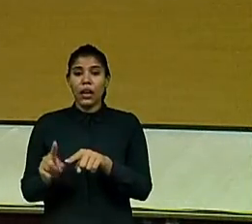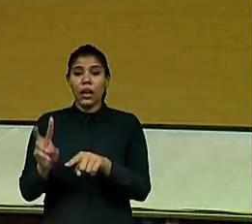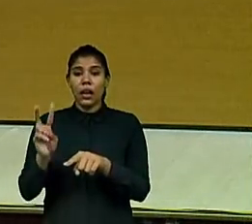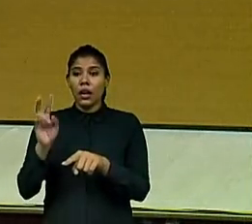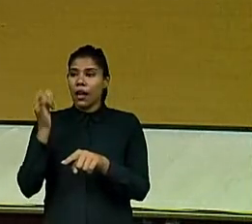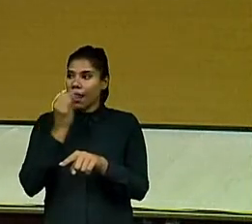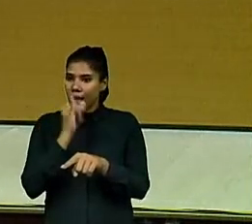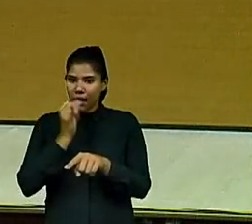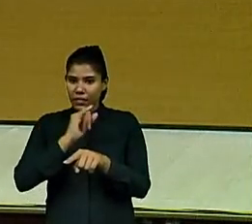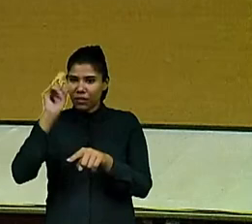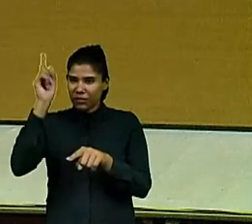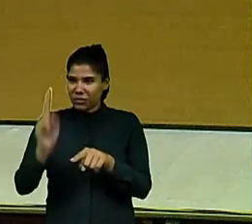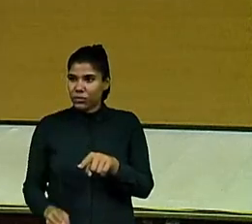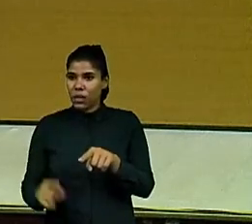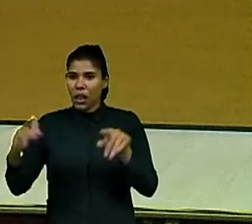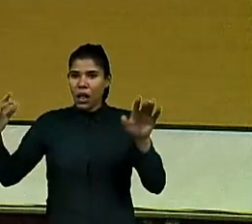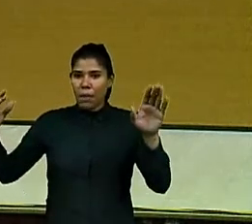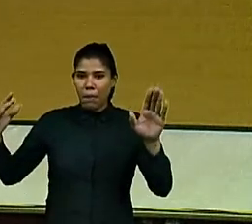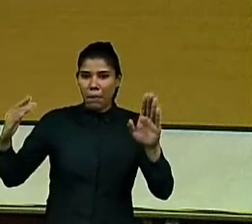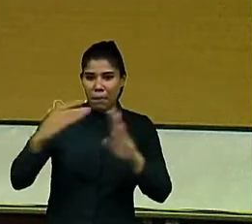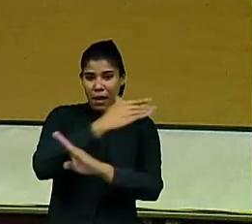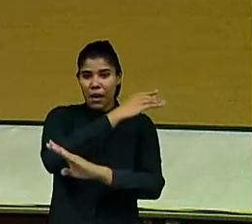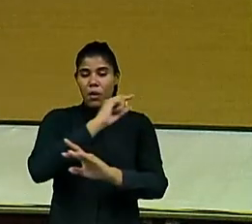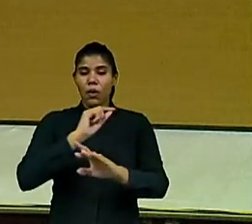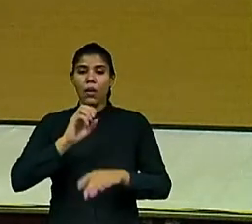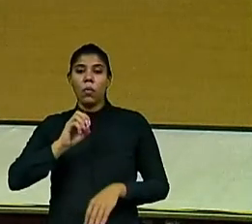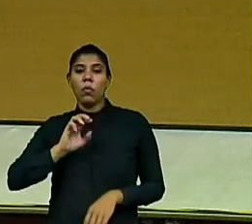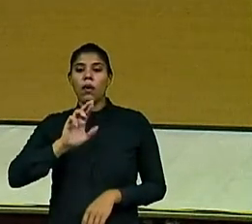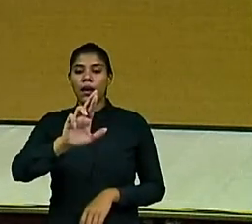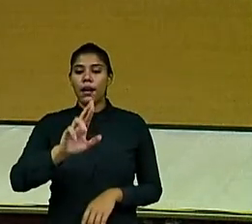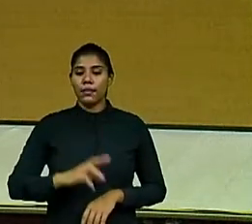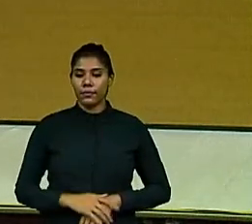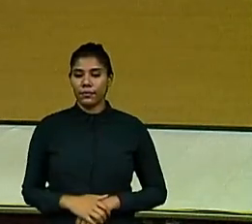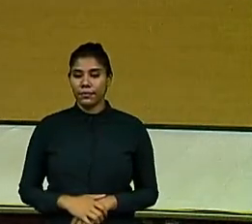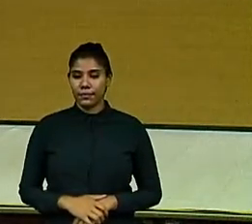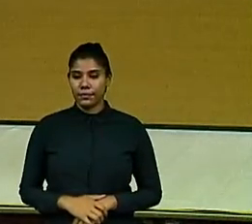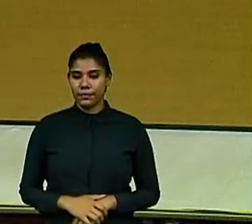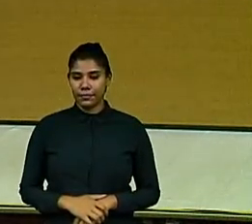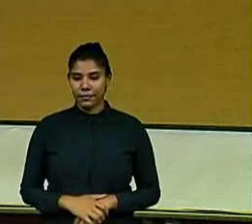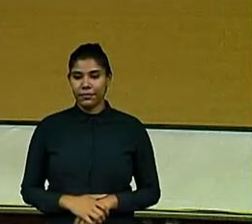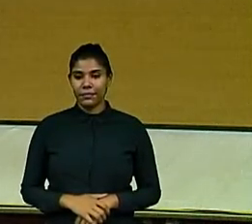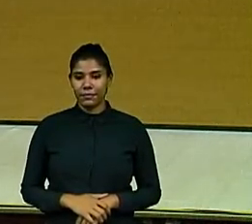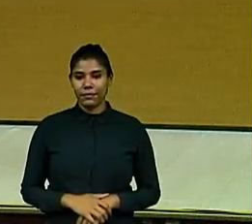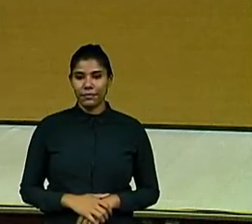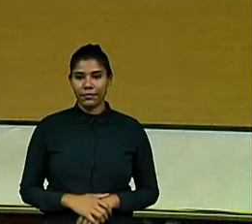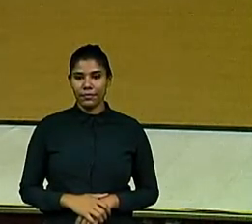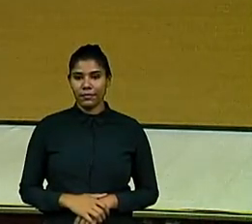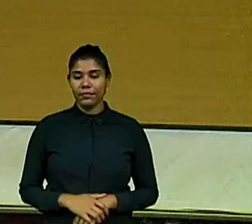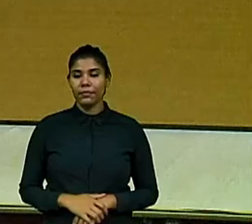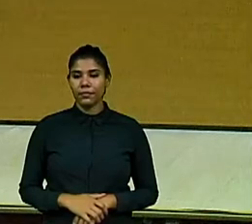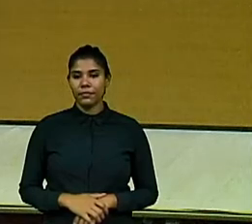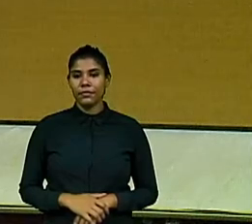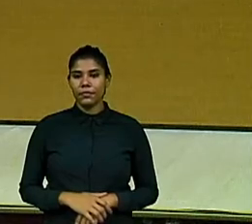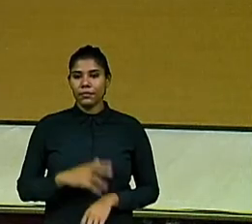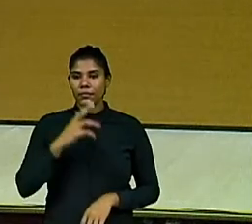atravessa o ar por conta de diferença de potencial né ela vai